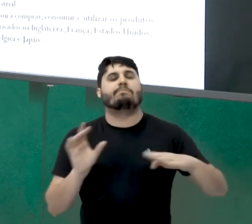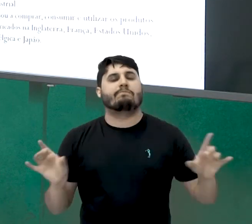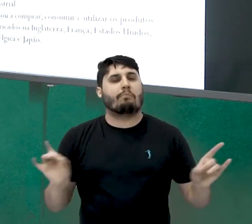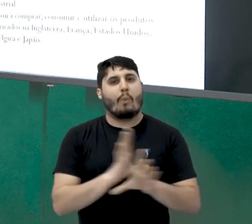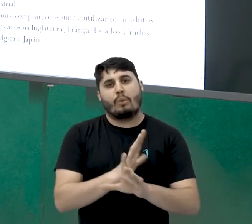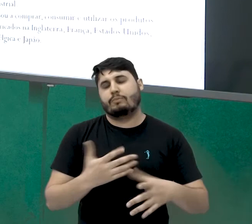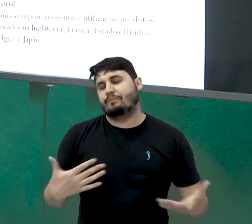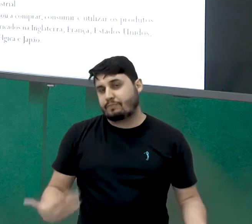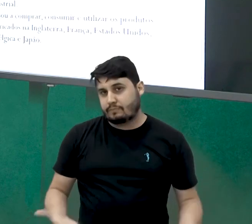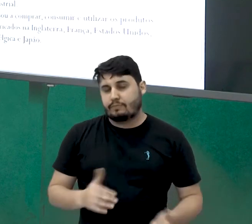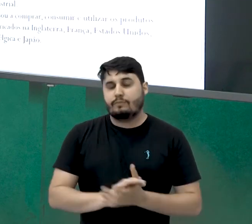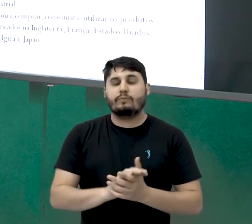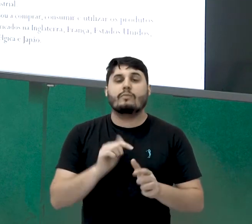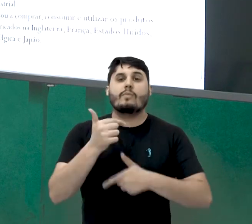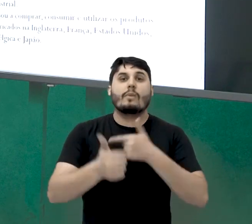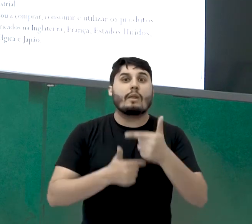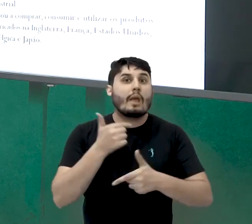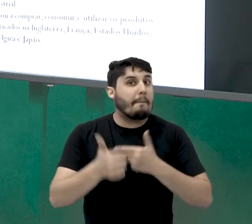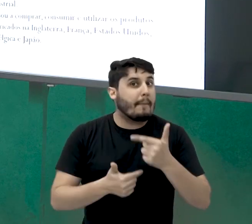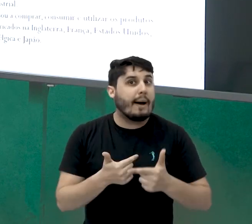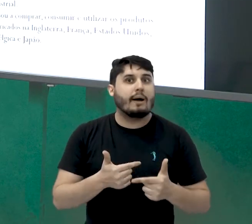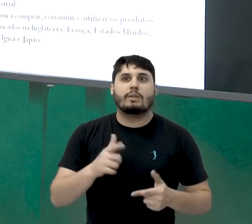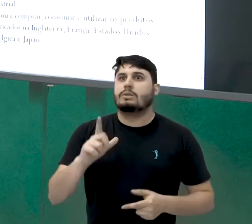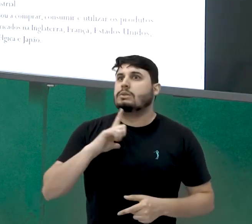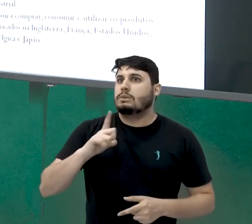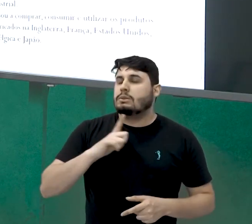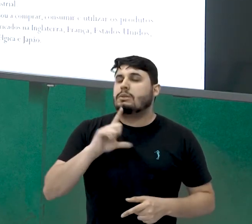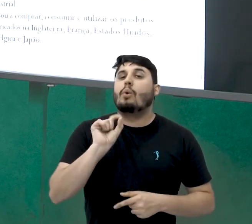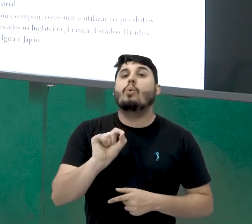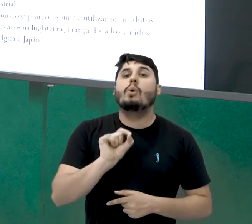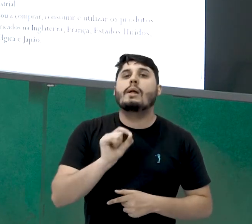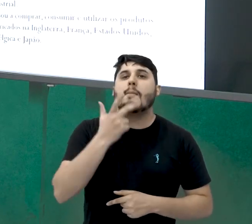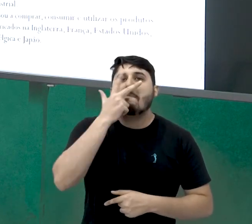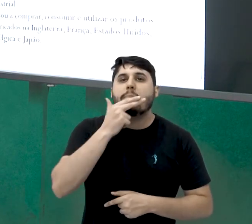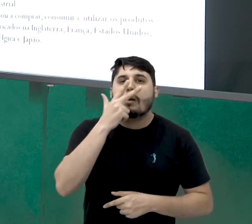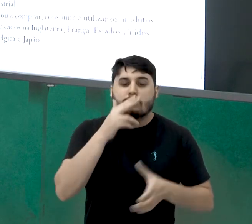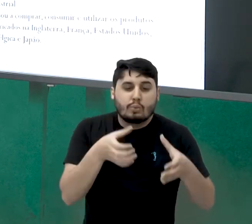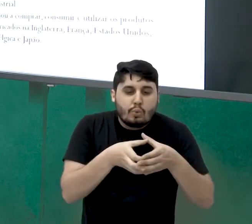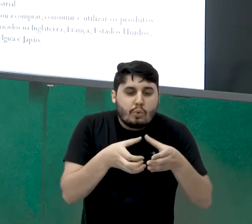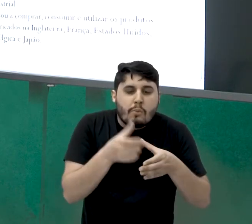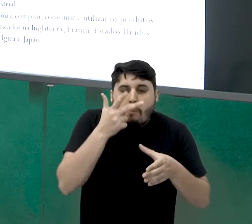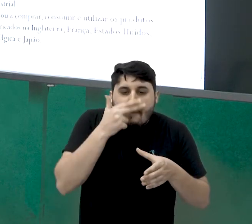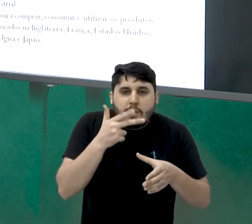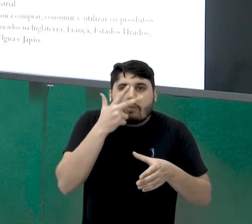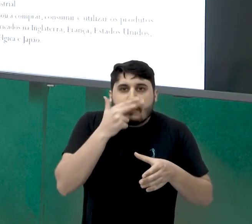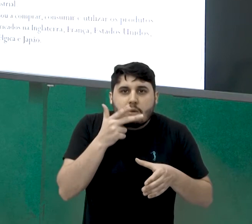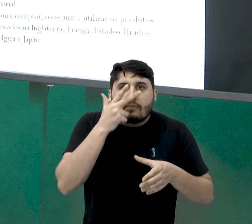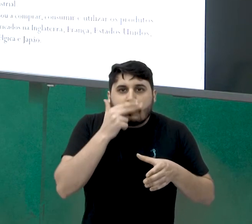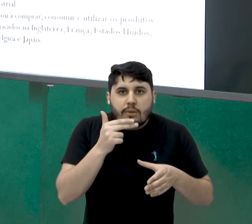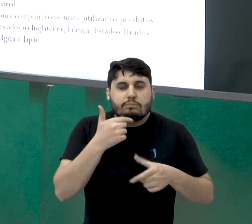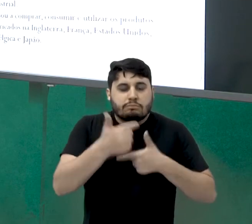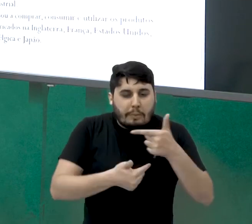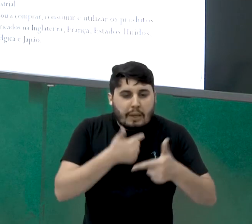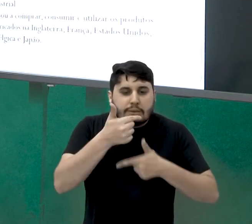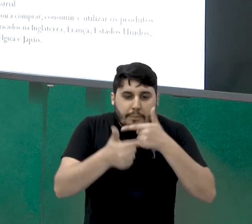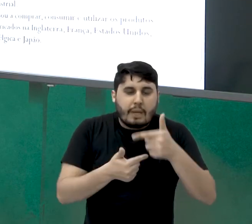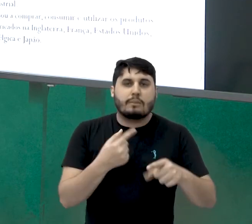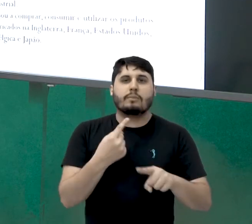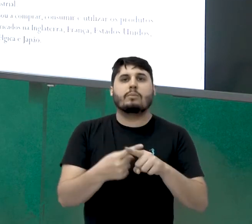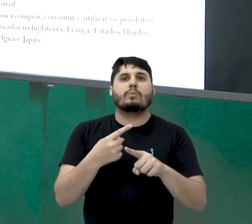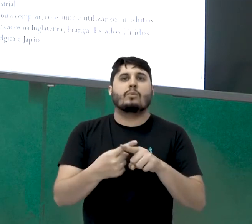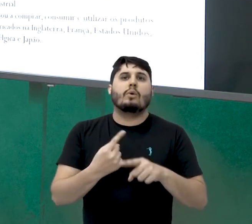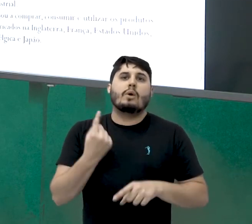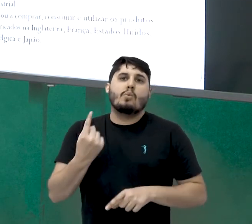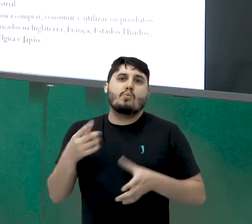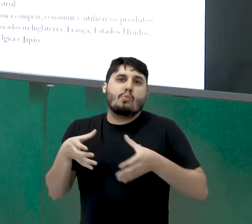trabalho ele era intensamente repetitivo, porque uma equipe que montava, por exemplo, as portas de um carro, não sabia